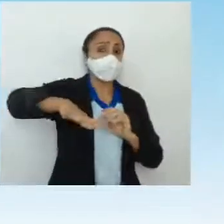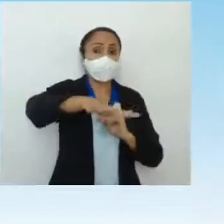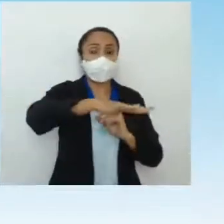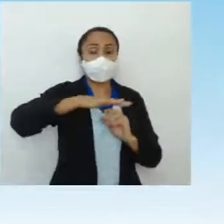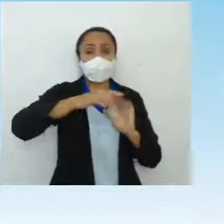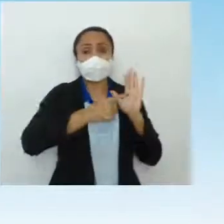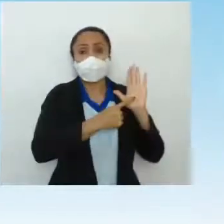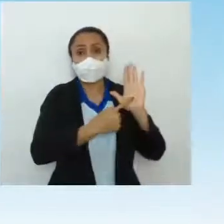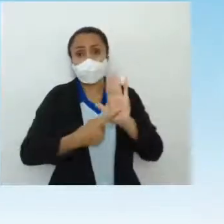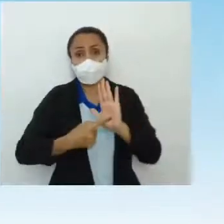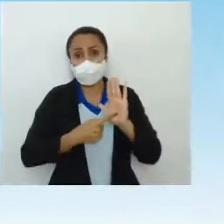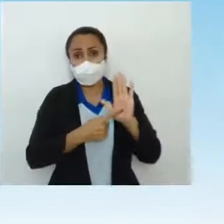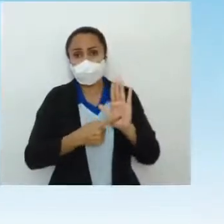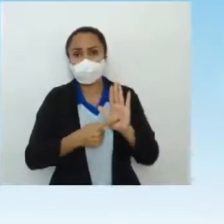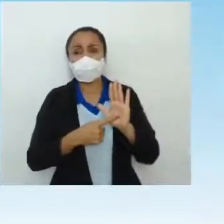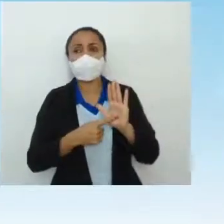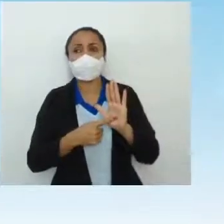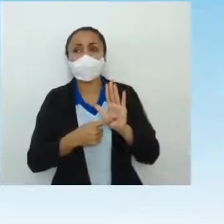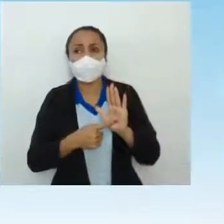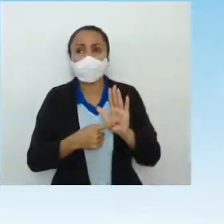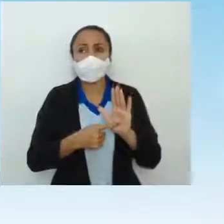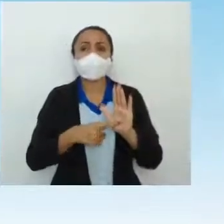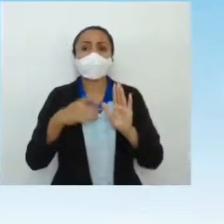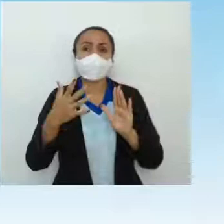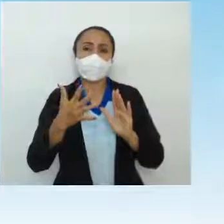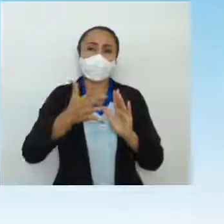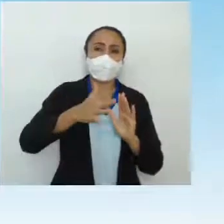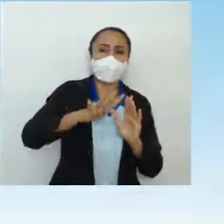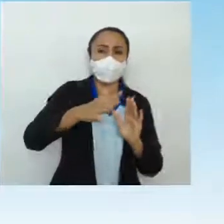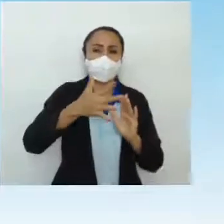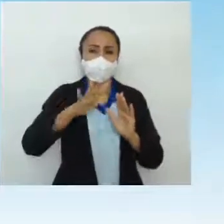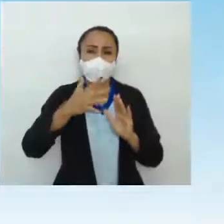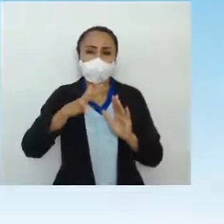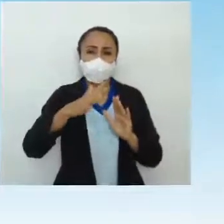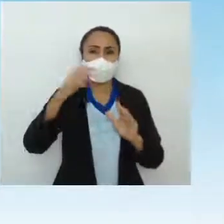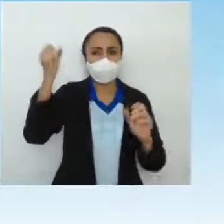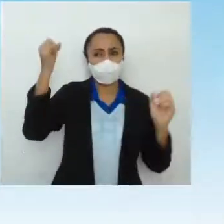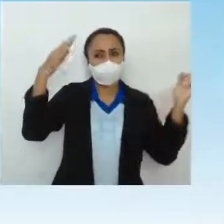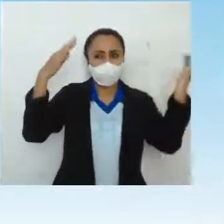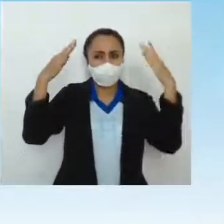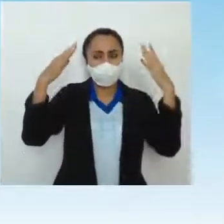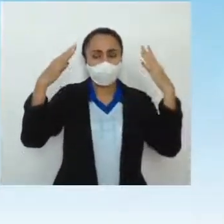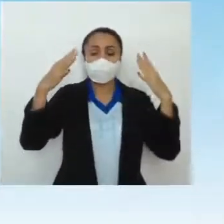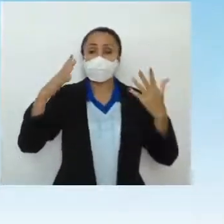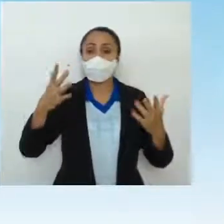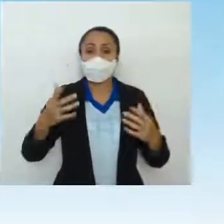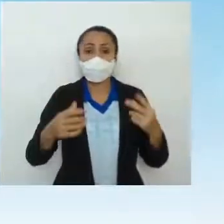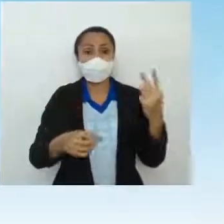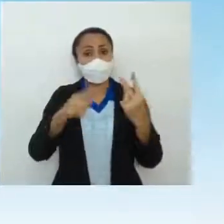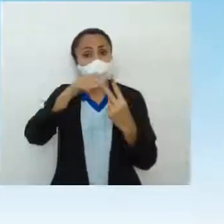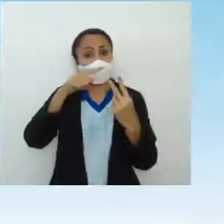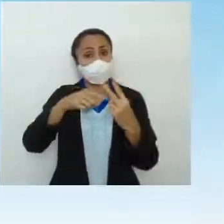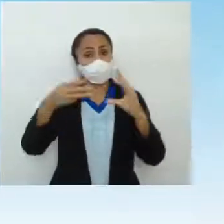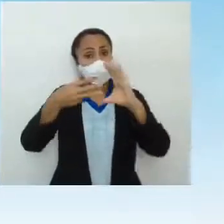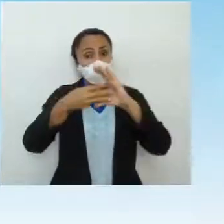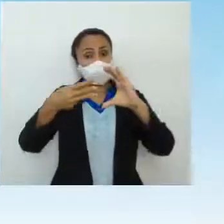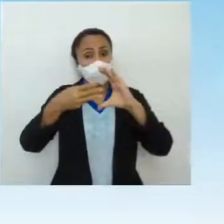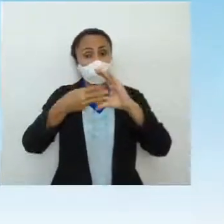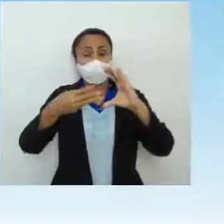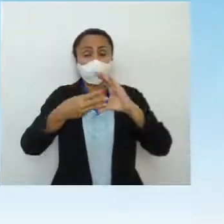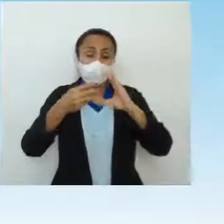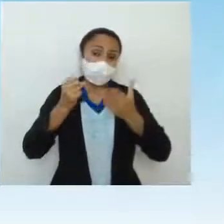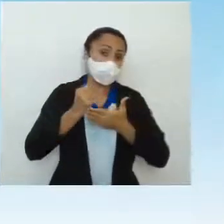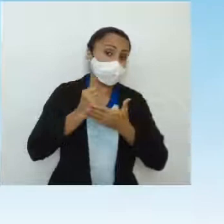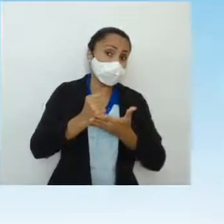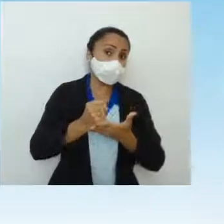apresentar condições que são intermediárias de iluminação, as duas células elas irão contribuir